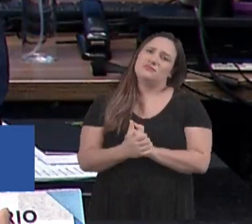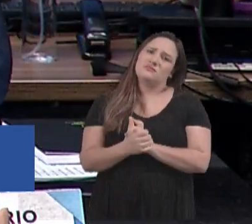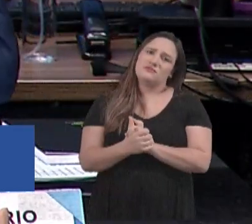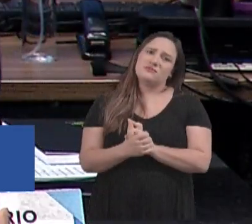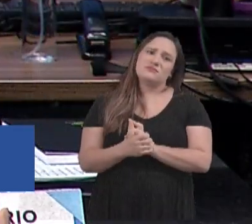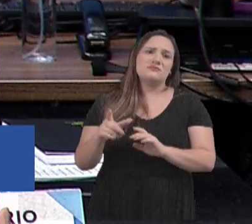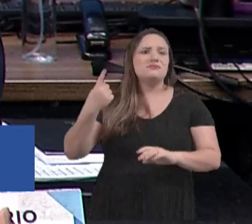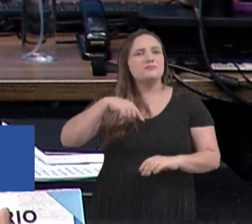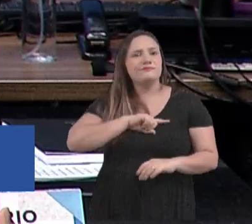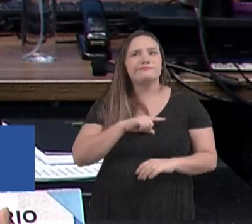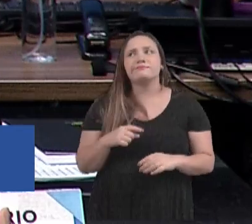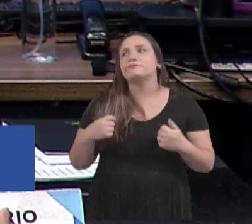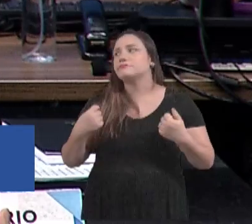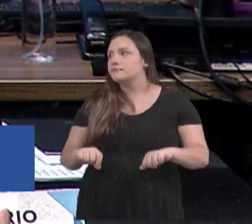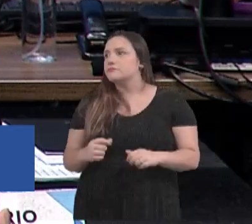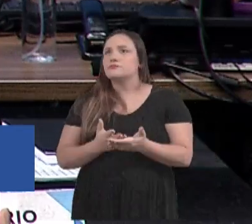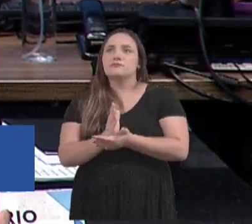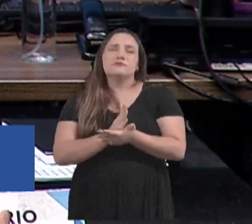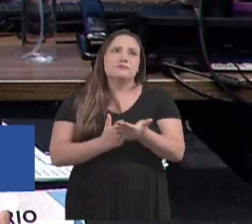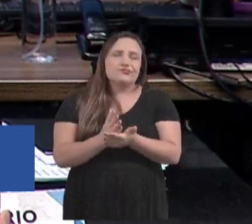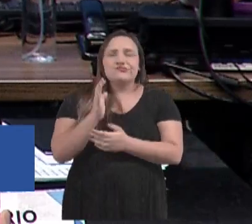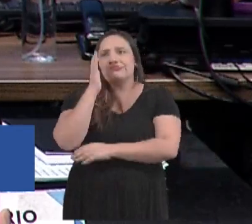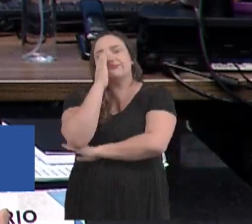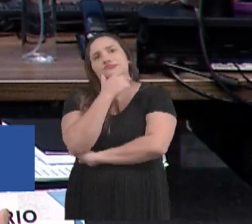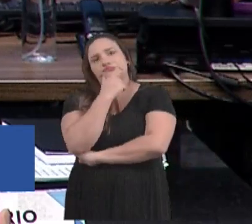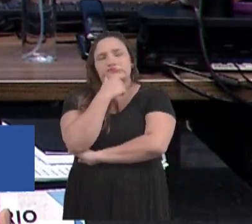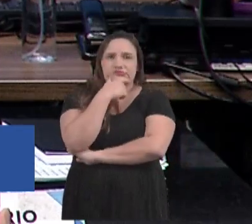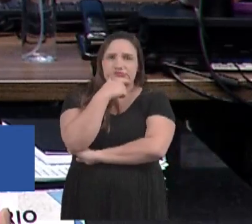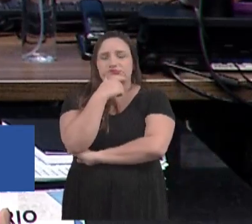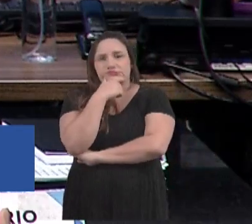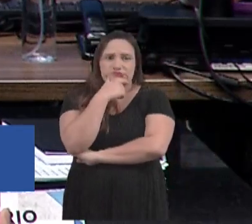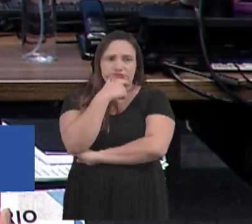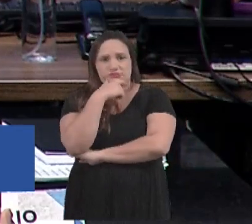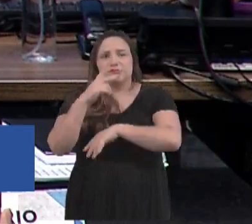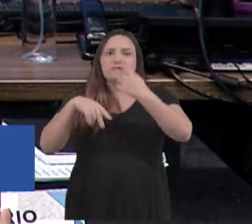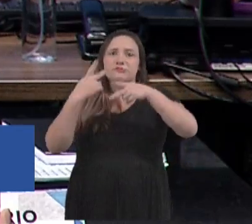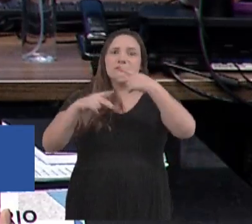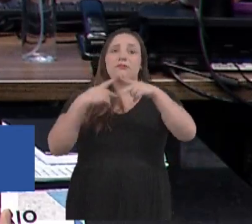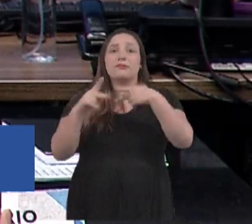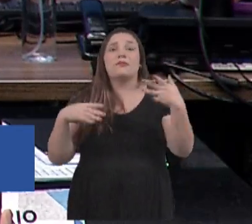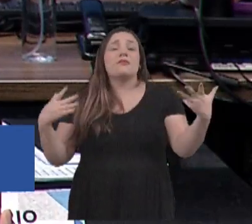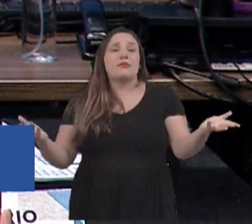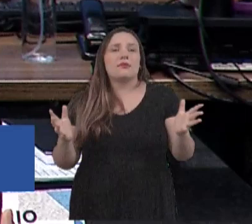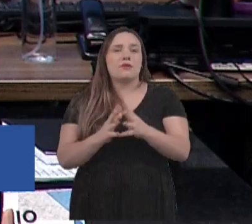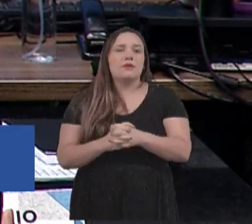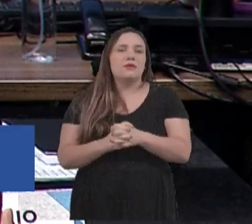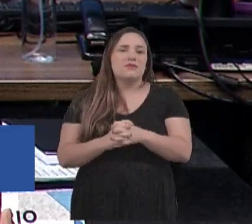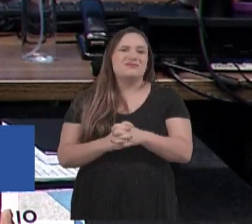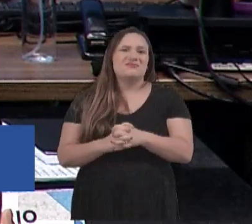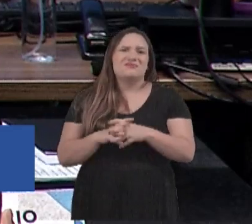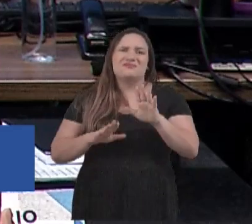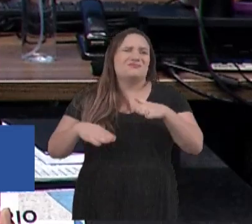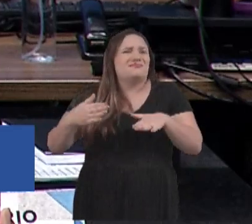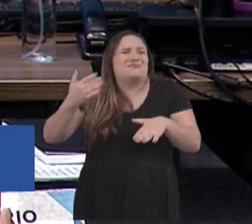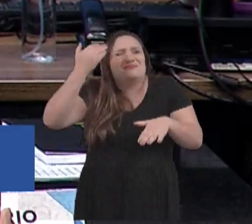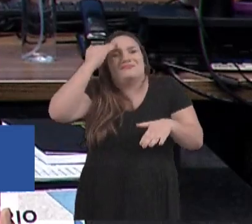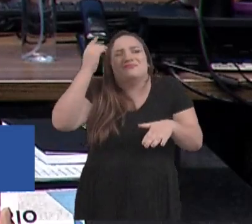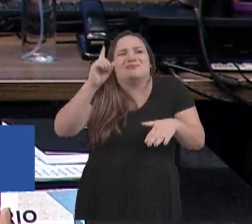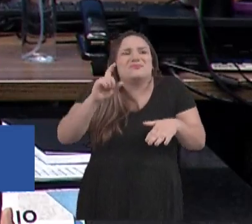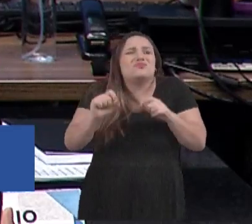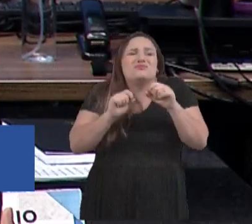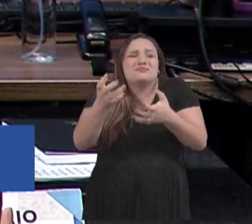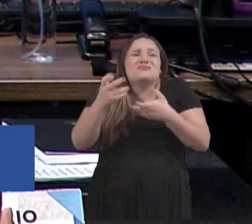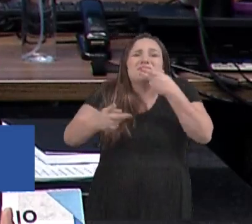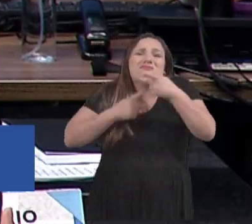gente fica aqui sendo obrigado a ouvir uma série de blá, blá, blá. Às vezes a gente nem entende o que ele está